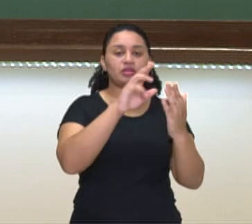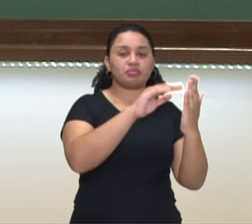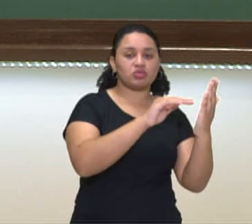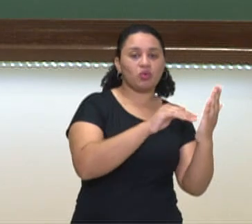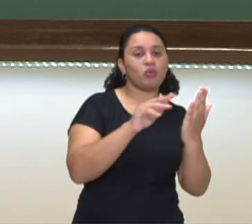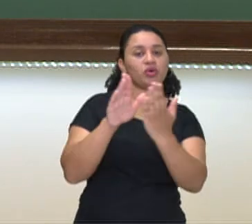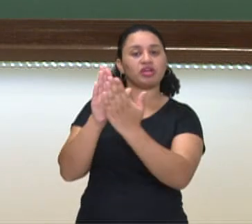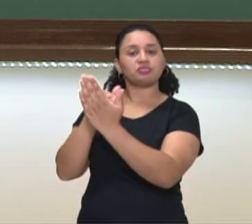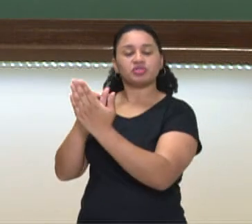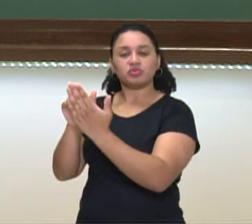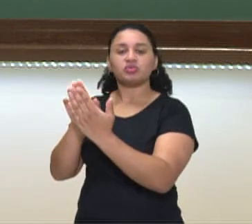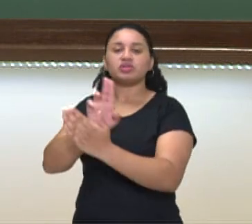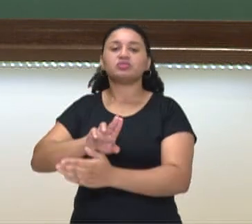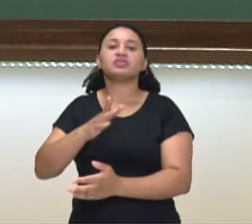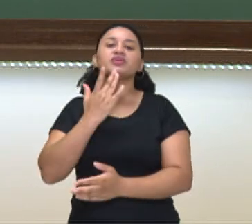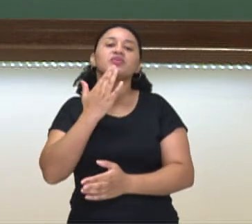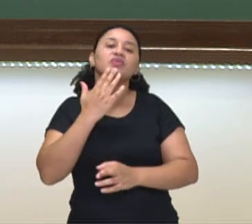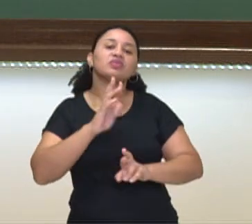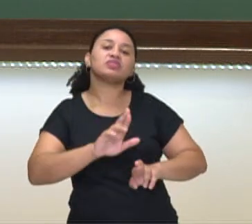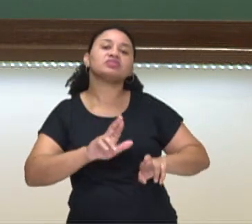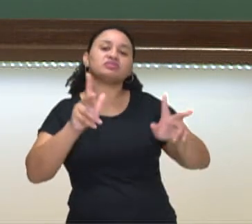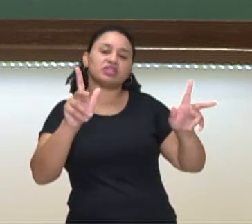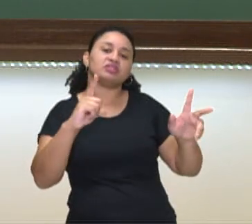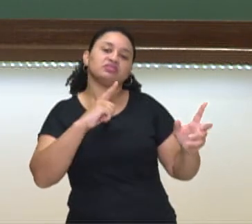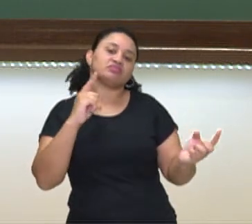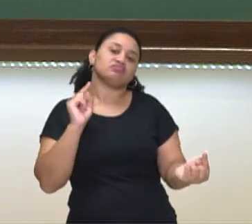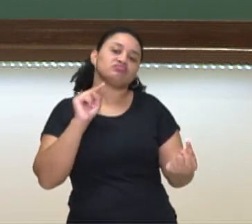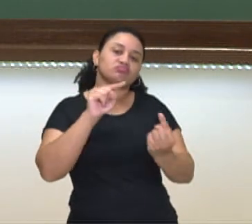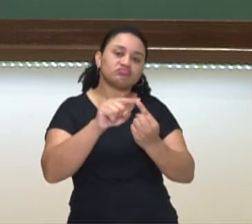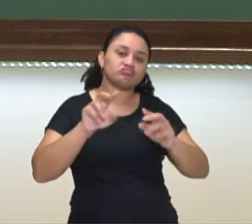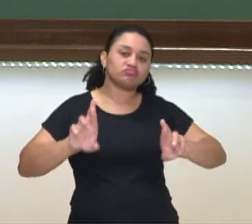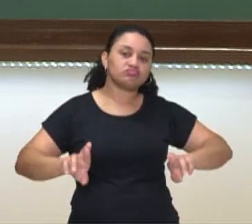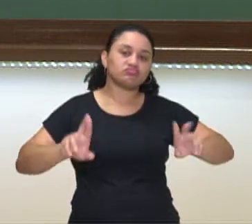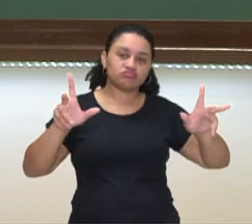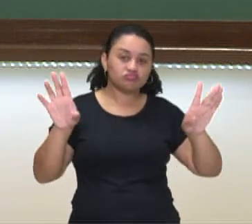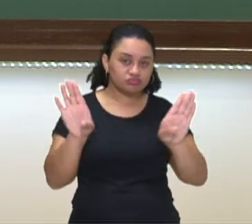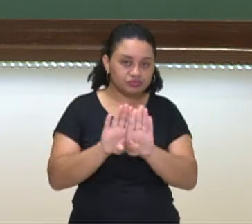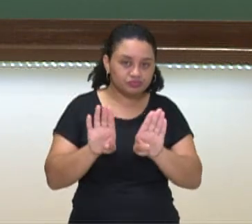cores diferentes, né? E tendo intenções diferentes também.